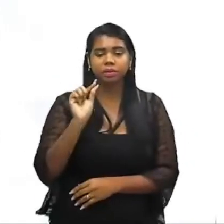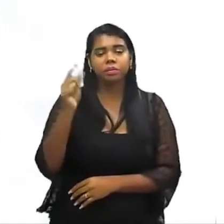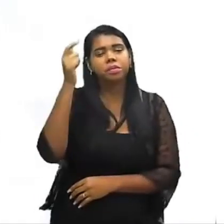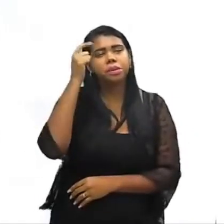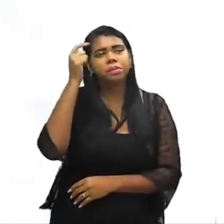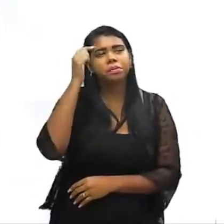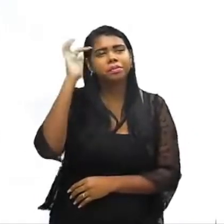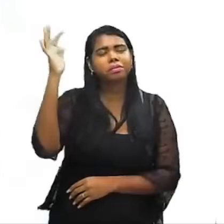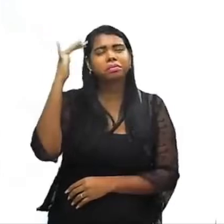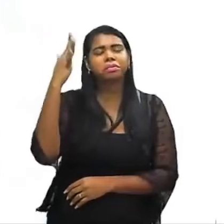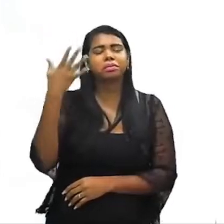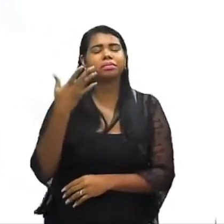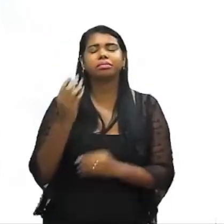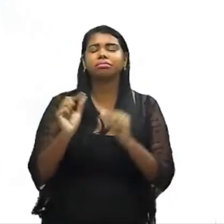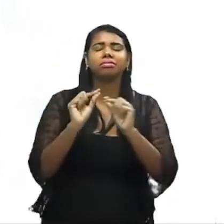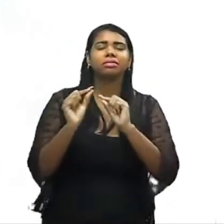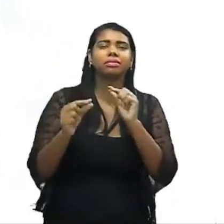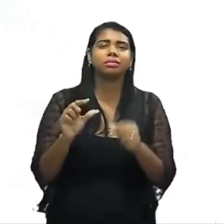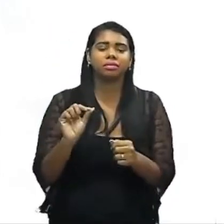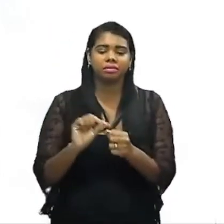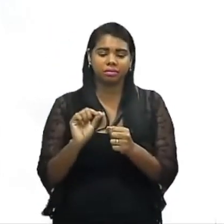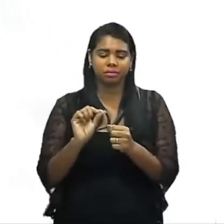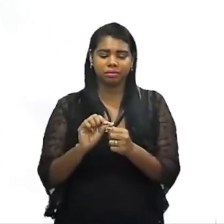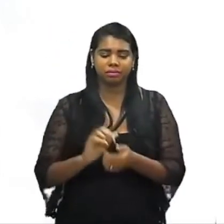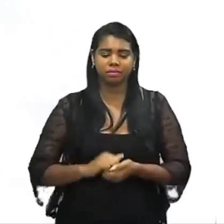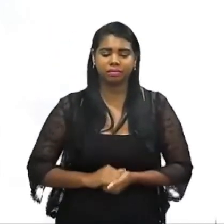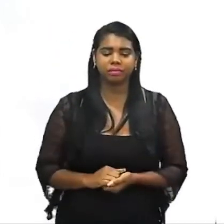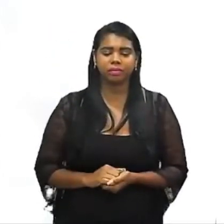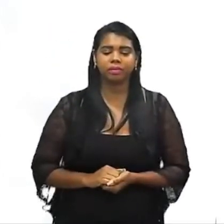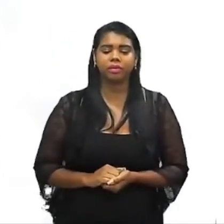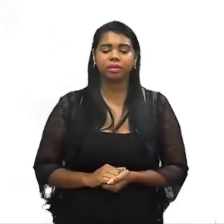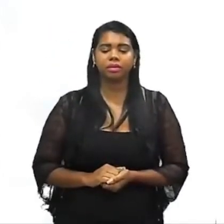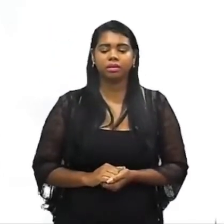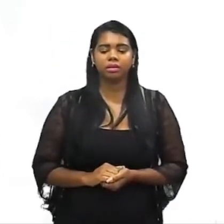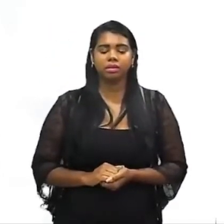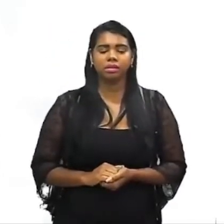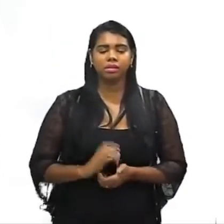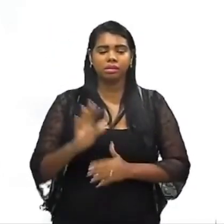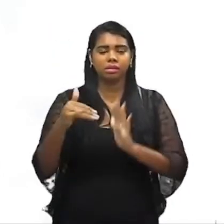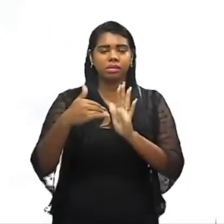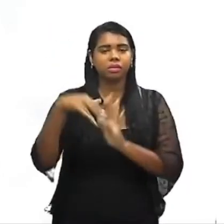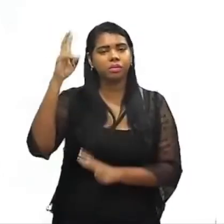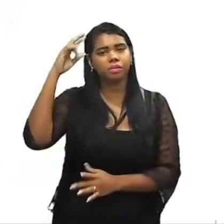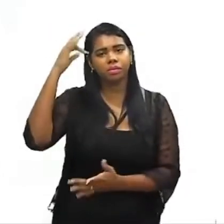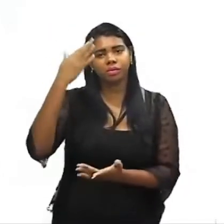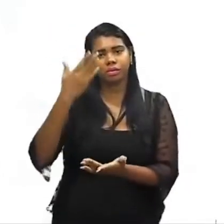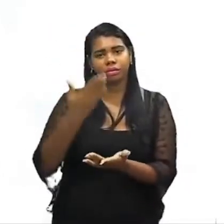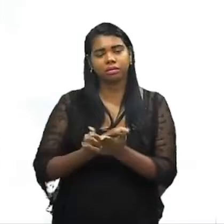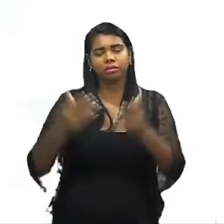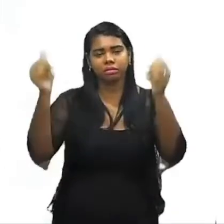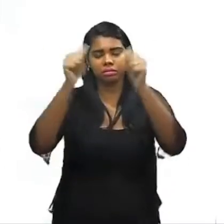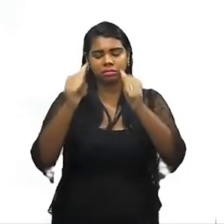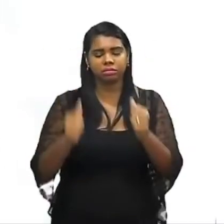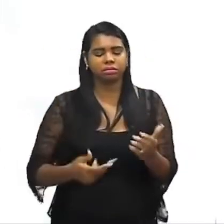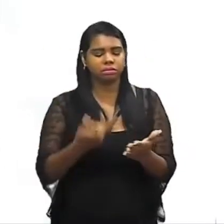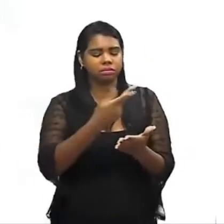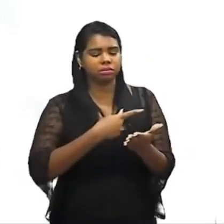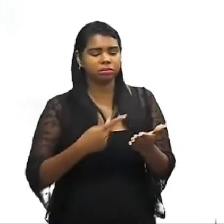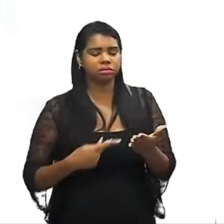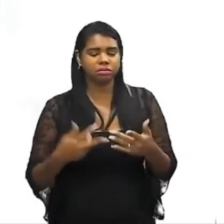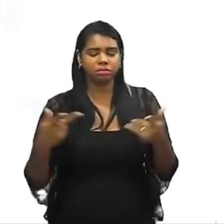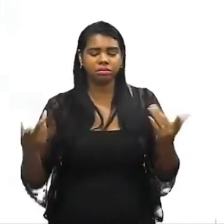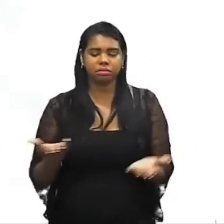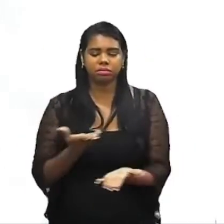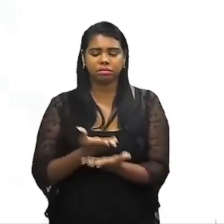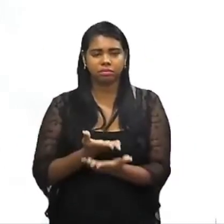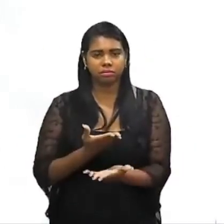pensando para aquela sua obra. Alguns escultores, dentro de toda a história da arte, fazem rascunhos, fazem alguns